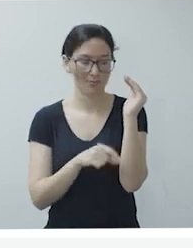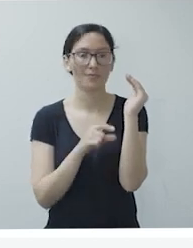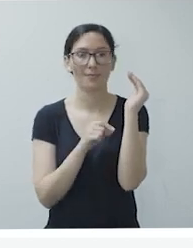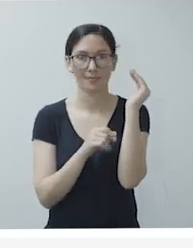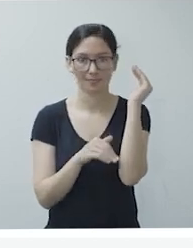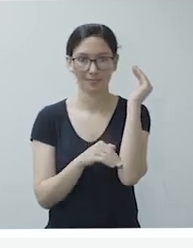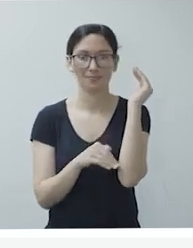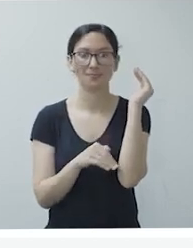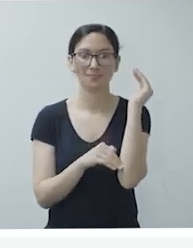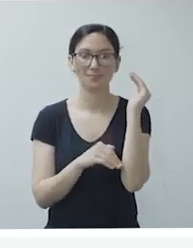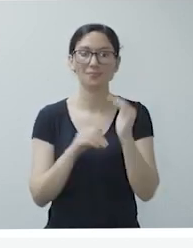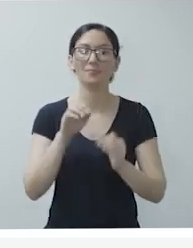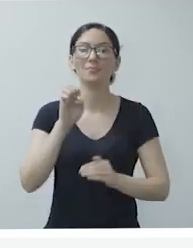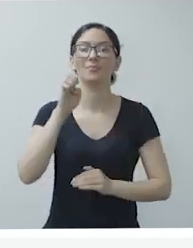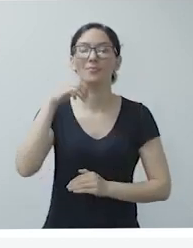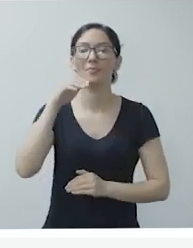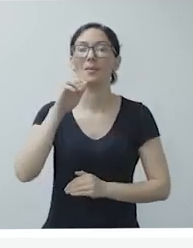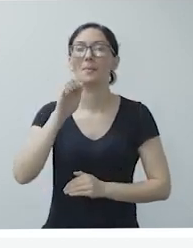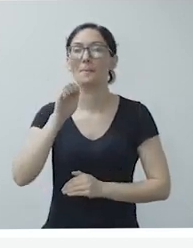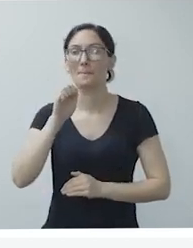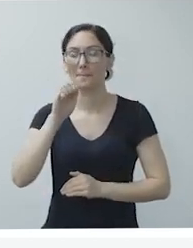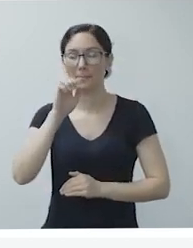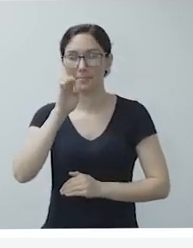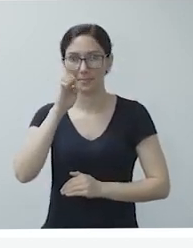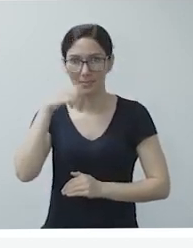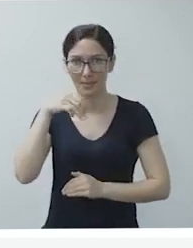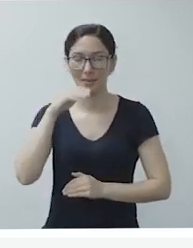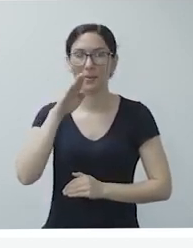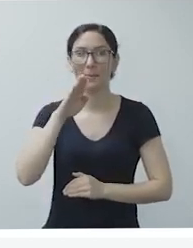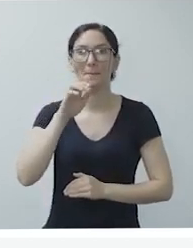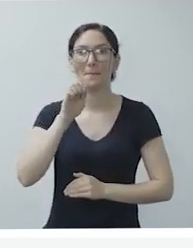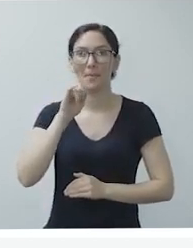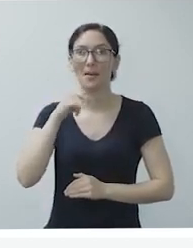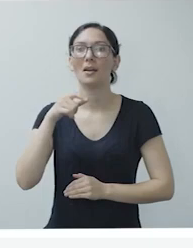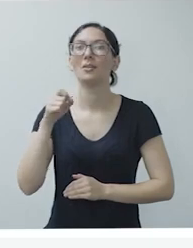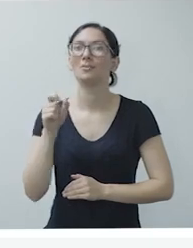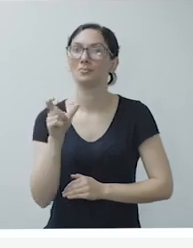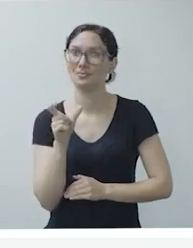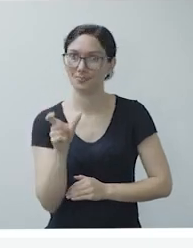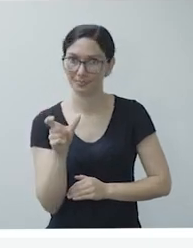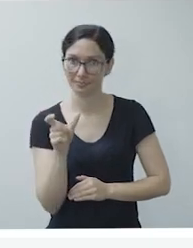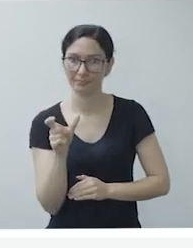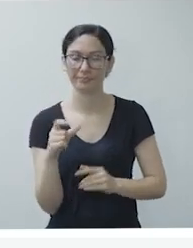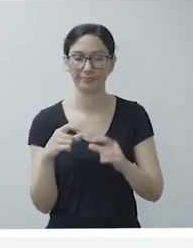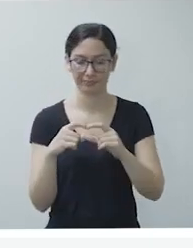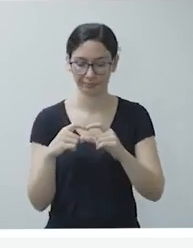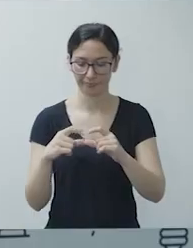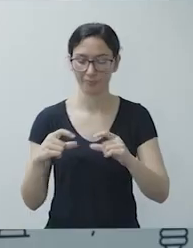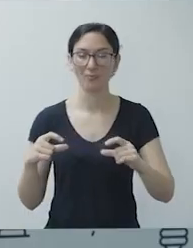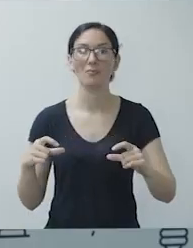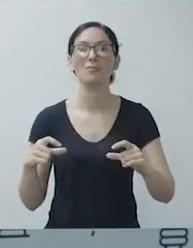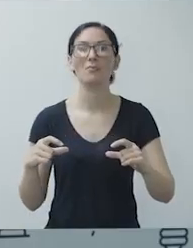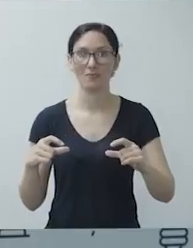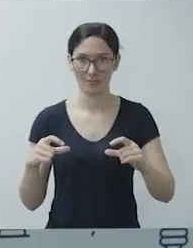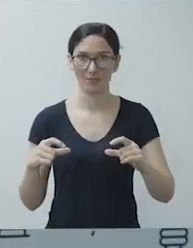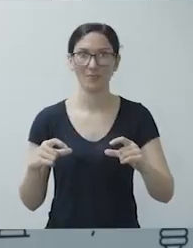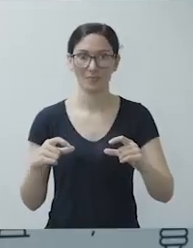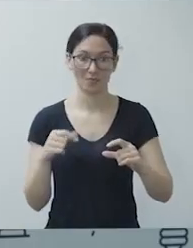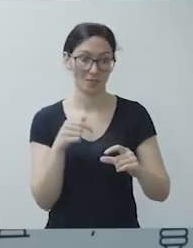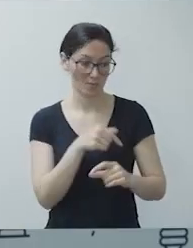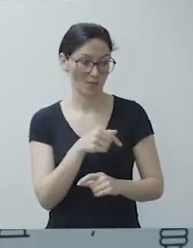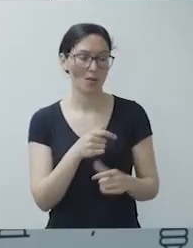Embaixo. Ou vocês podem escrever a palavra que significa aonde ele